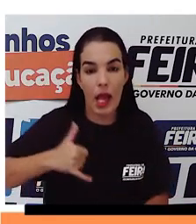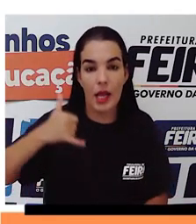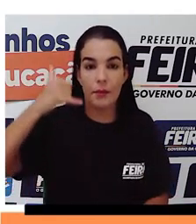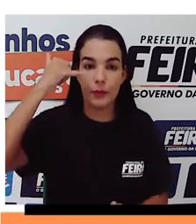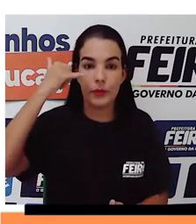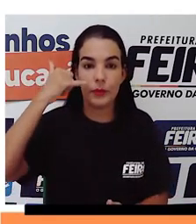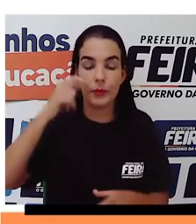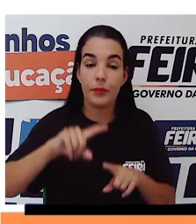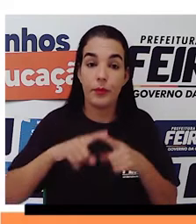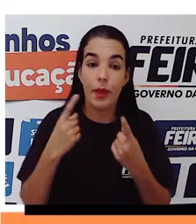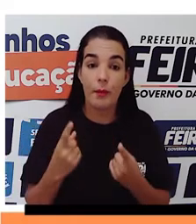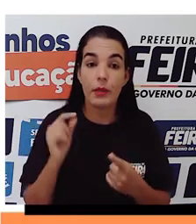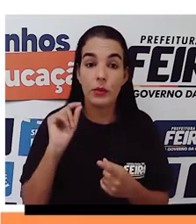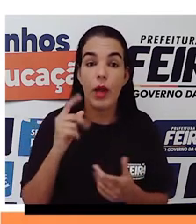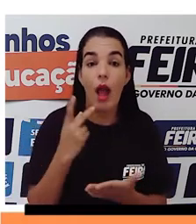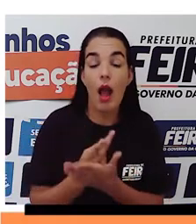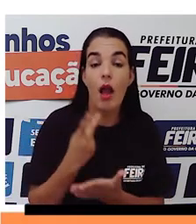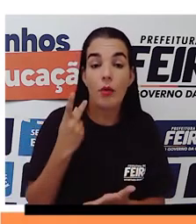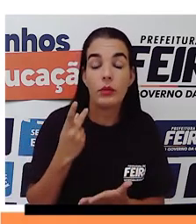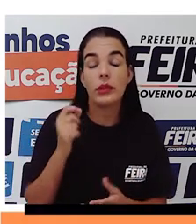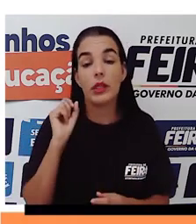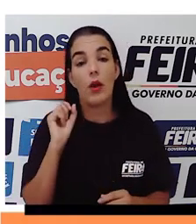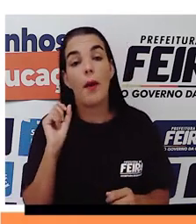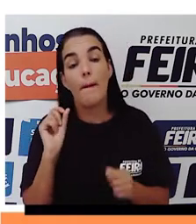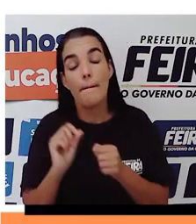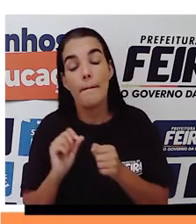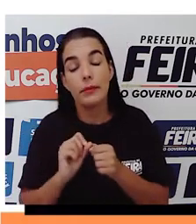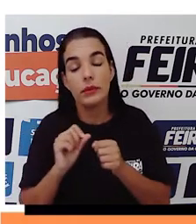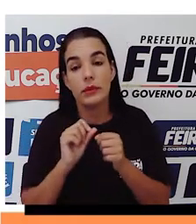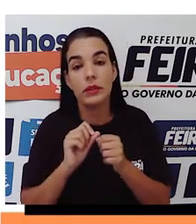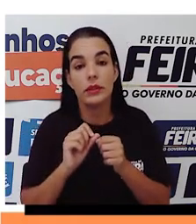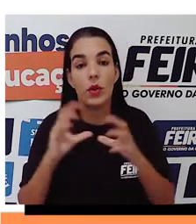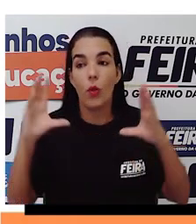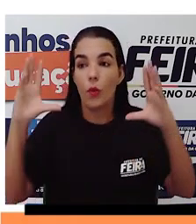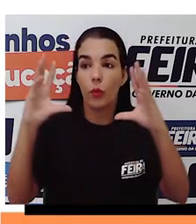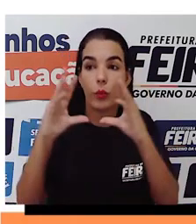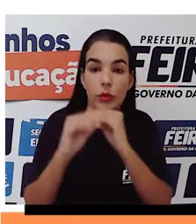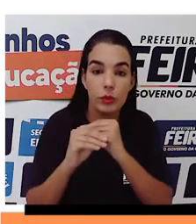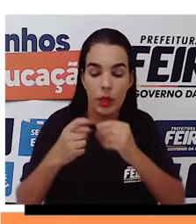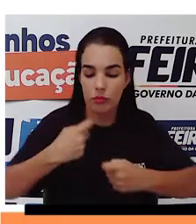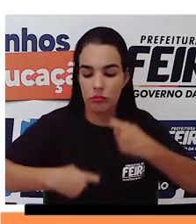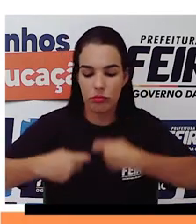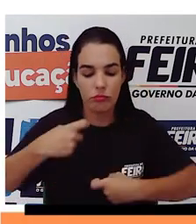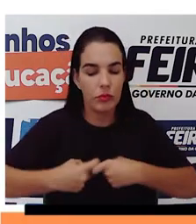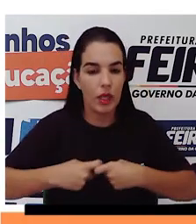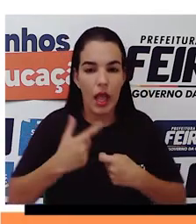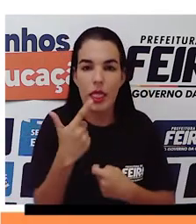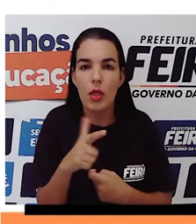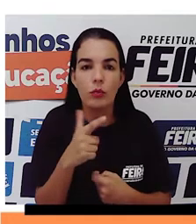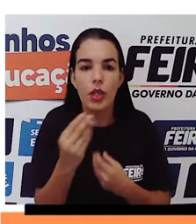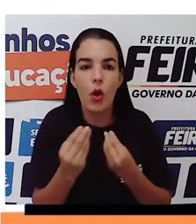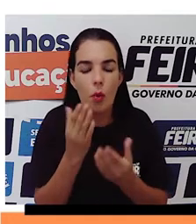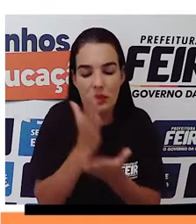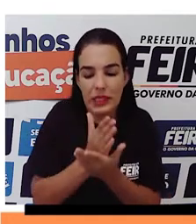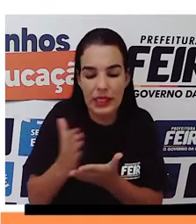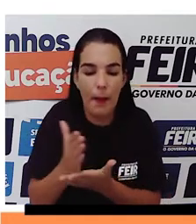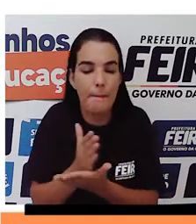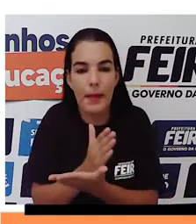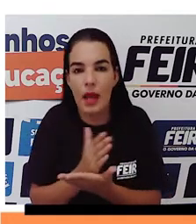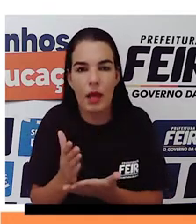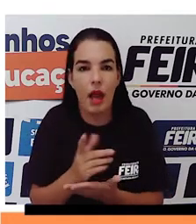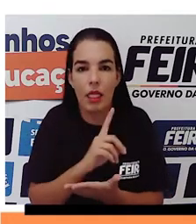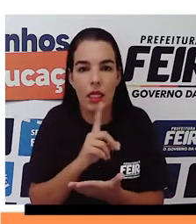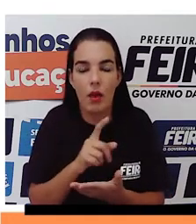Em geral, as revoltas nativistas não tinham caráter separatista. Lutavam pela solução de